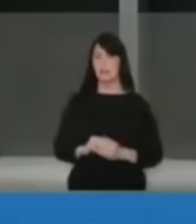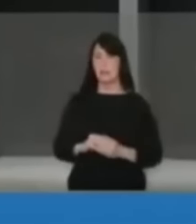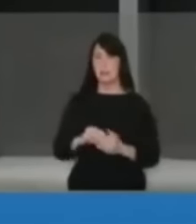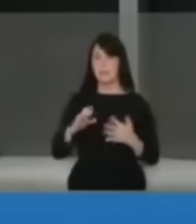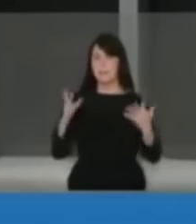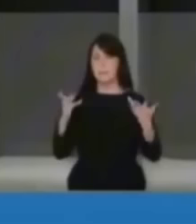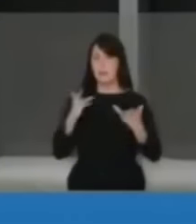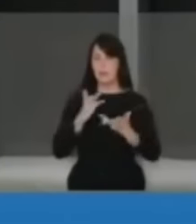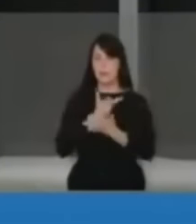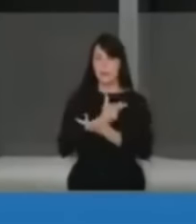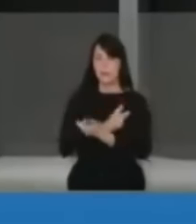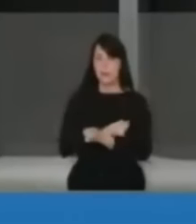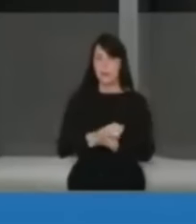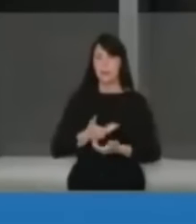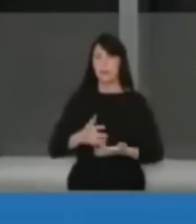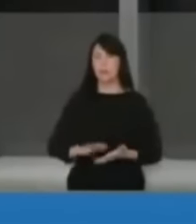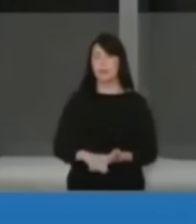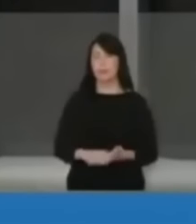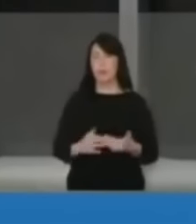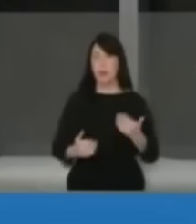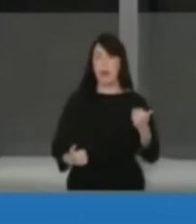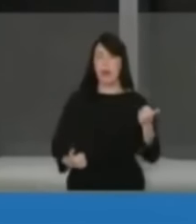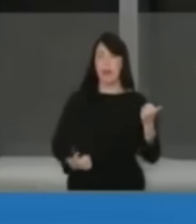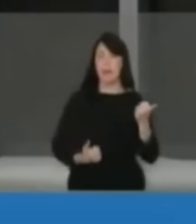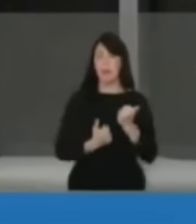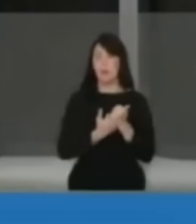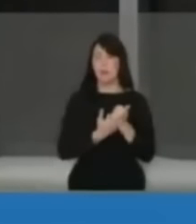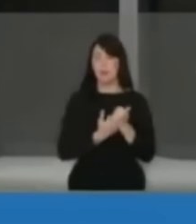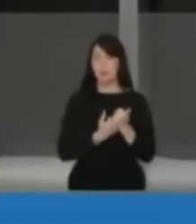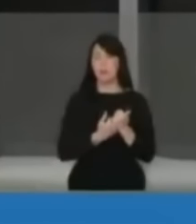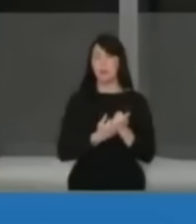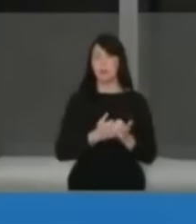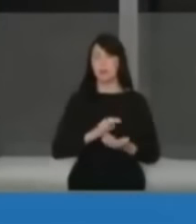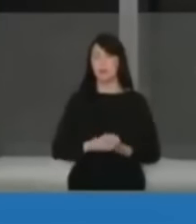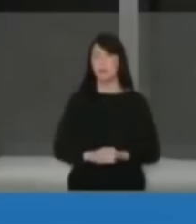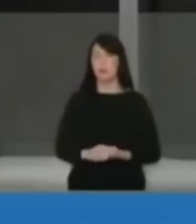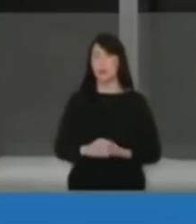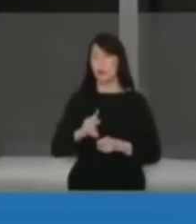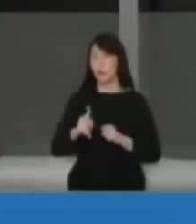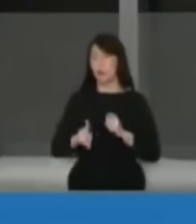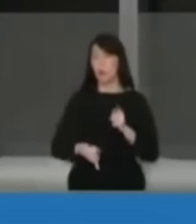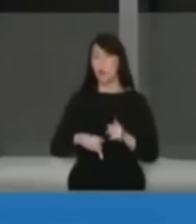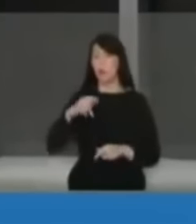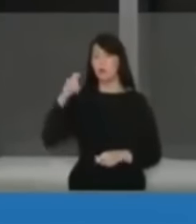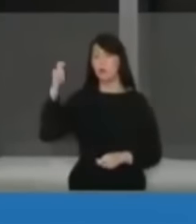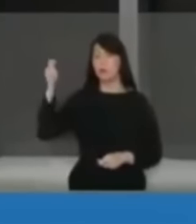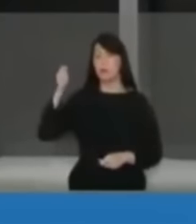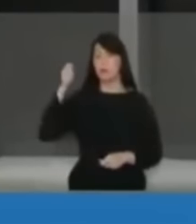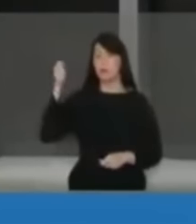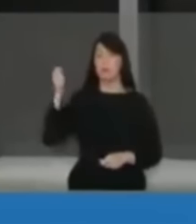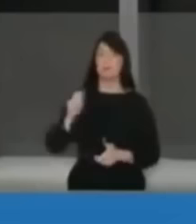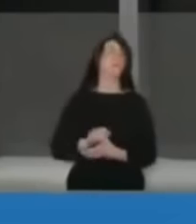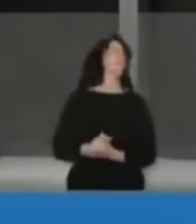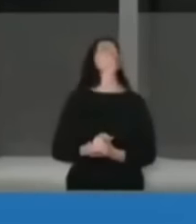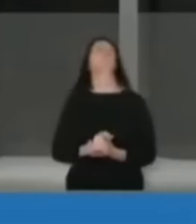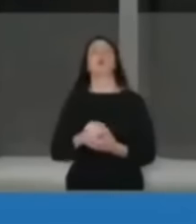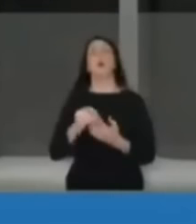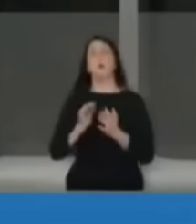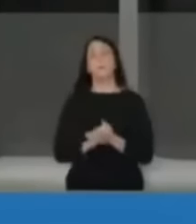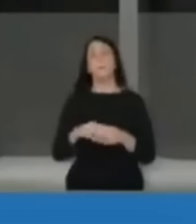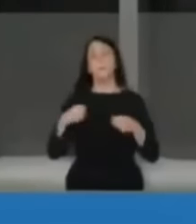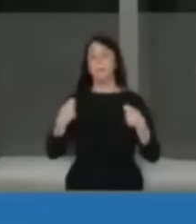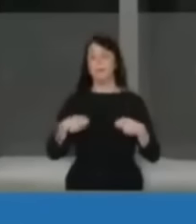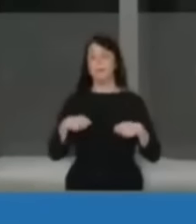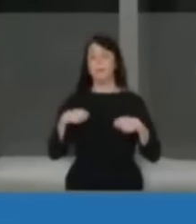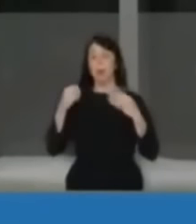mostrando solidariedade de povo para povo. Mas é preciso, num momento desse, também comparar governos. Porque